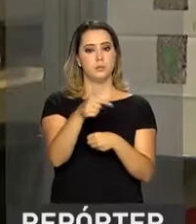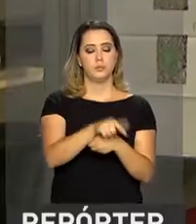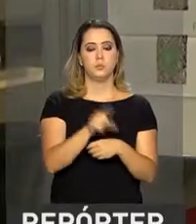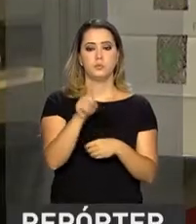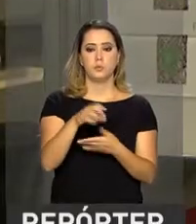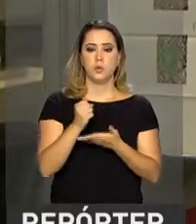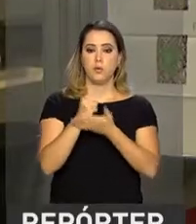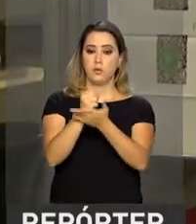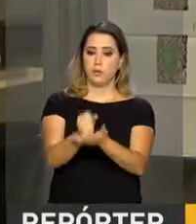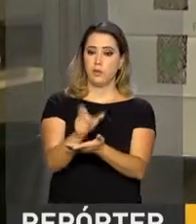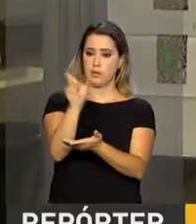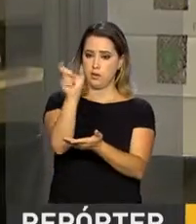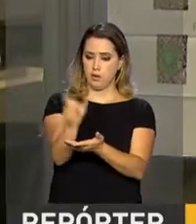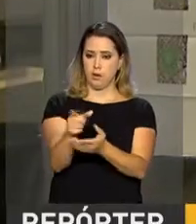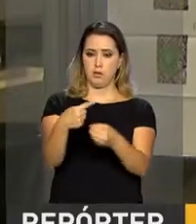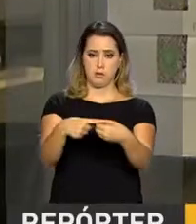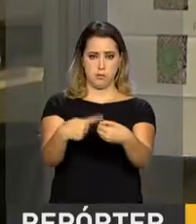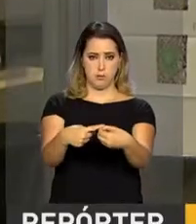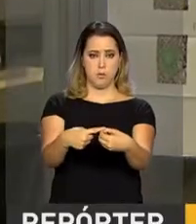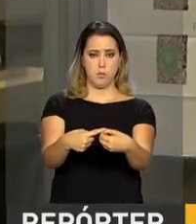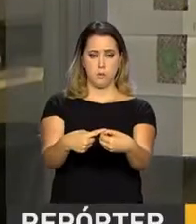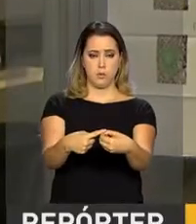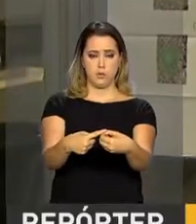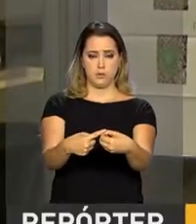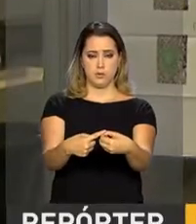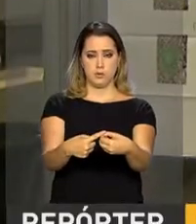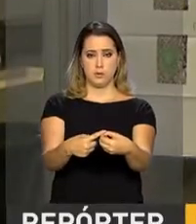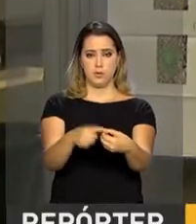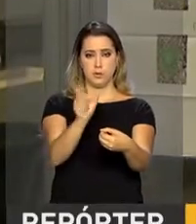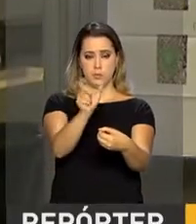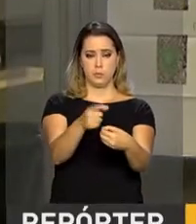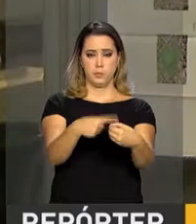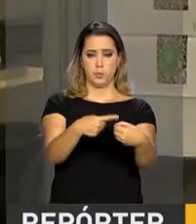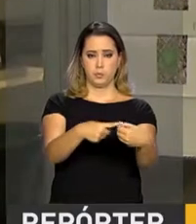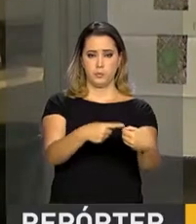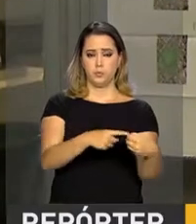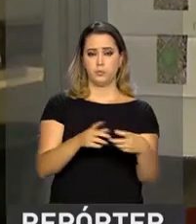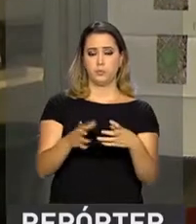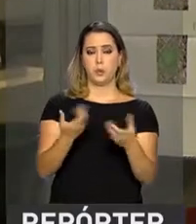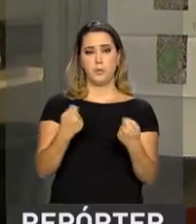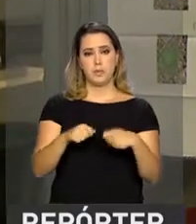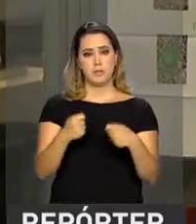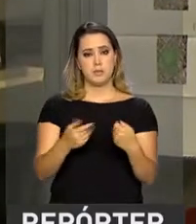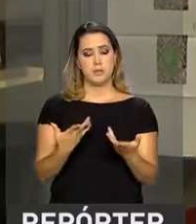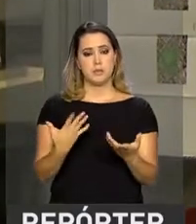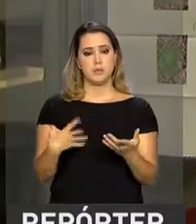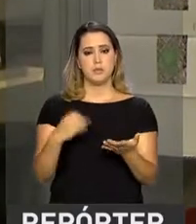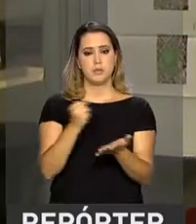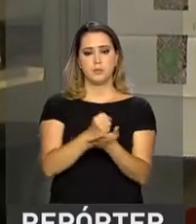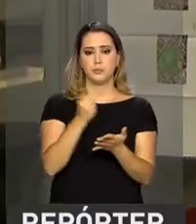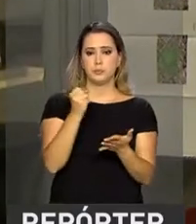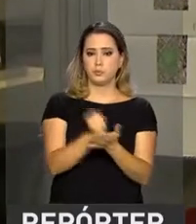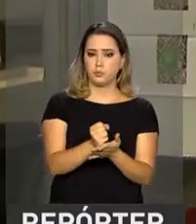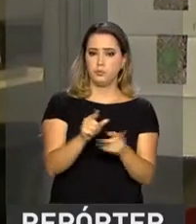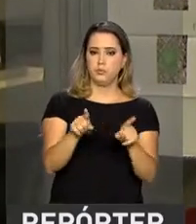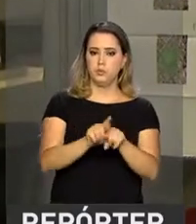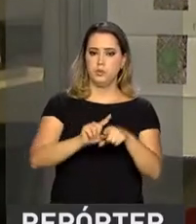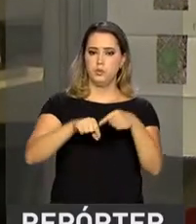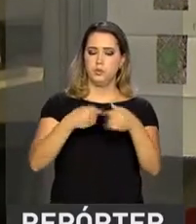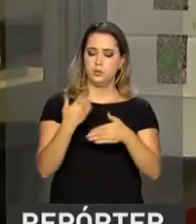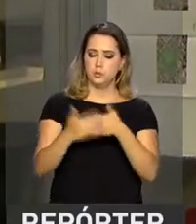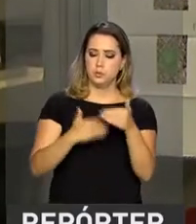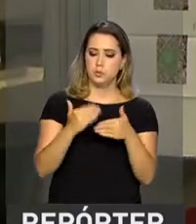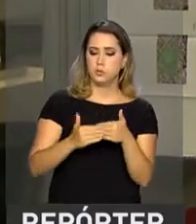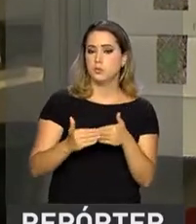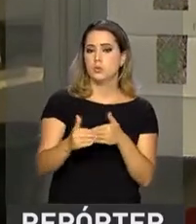é entregue ao município, ela é doada ao município, que tem a obrigação de contratar o link, garantir a manutenção dessa infraestrutura,